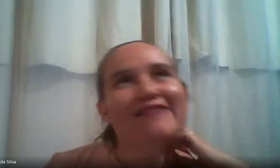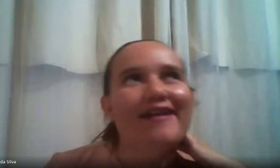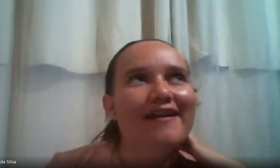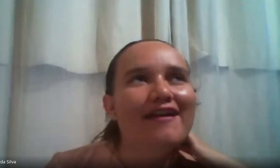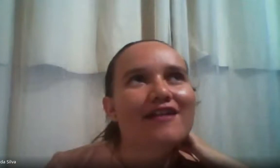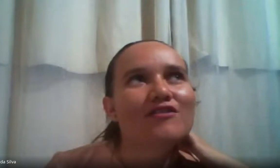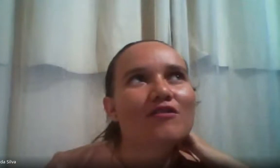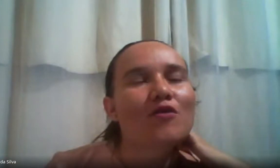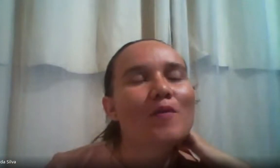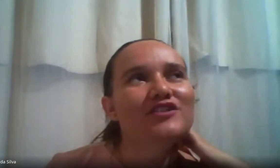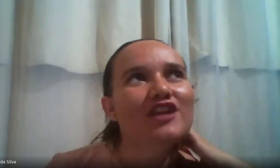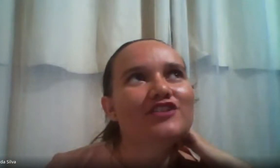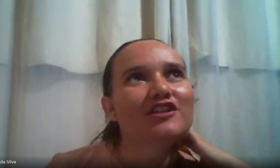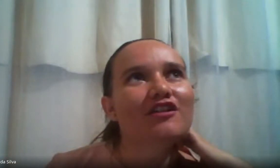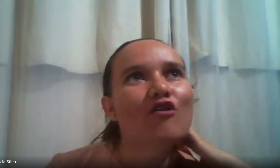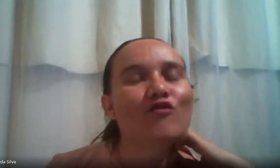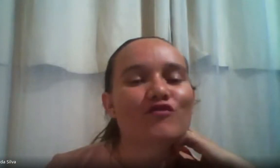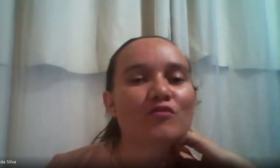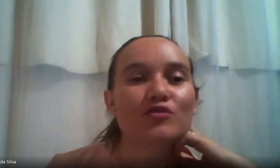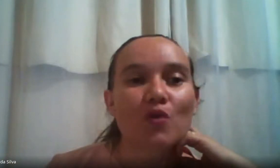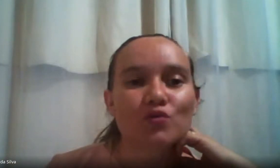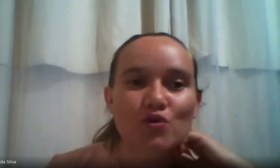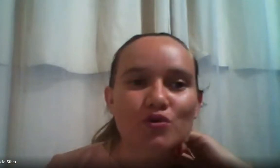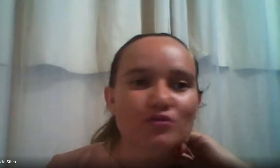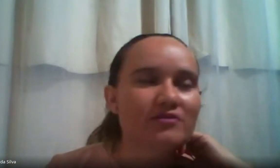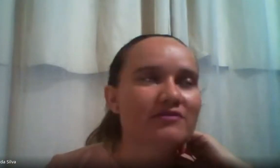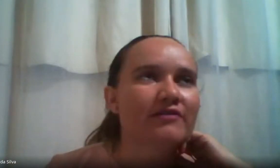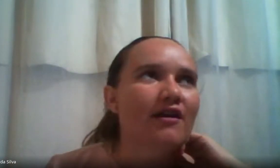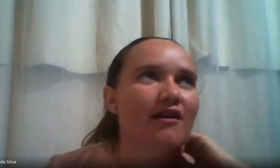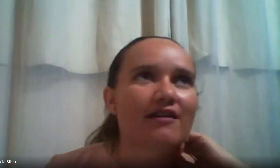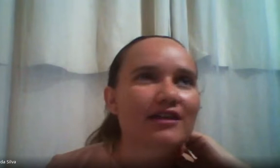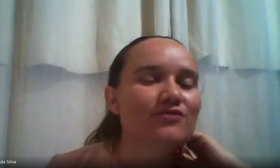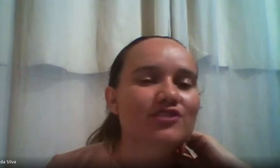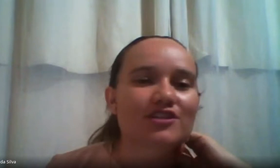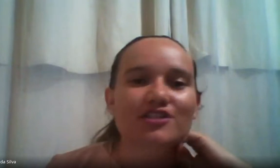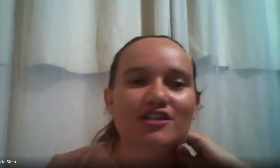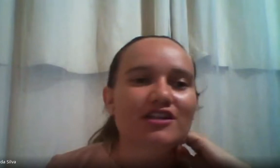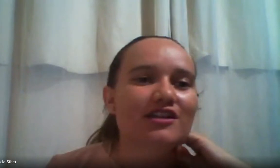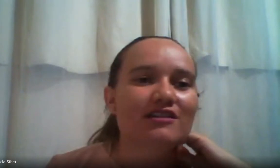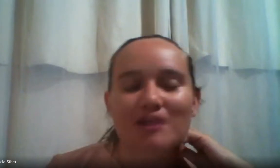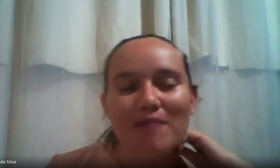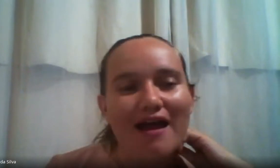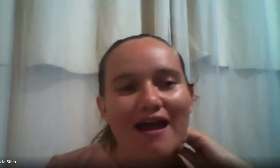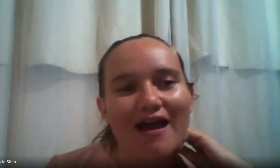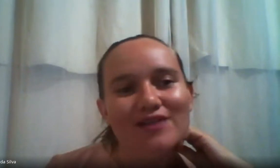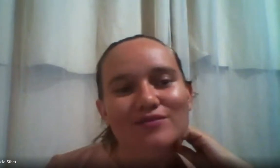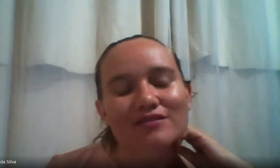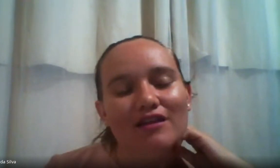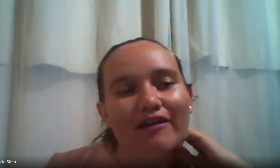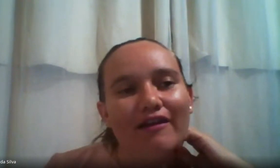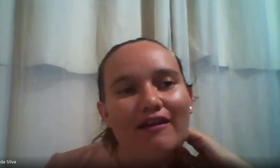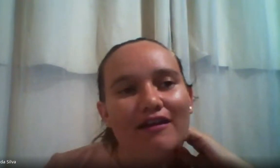Mas, como a gente convive muito com surdos ali no dia a dia, nos